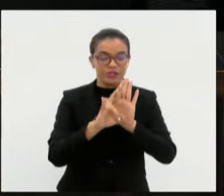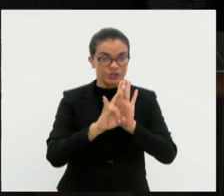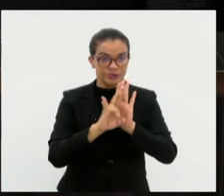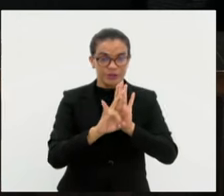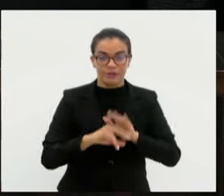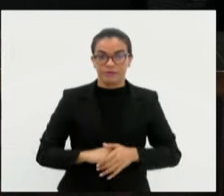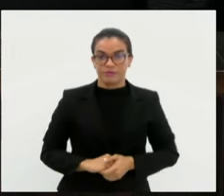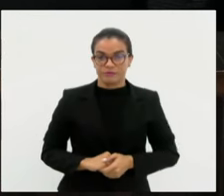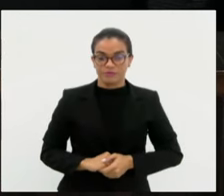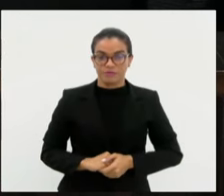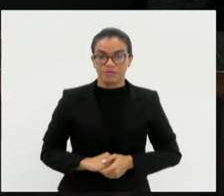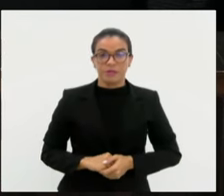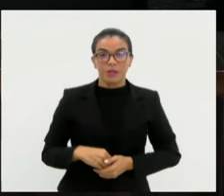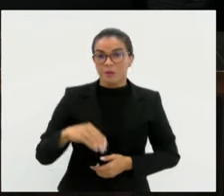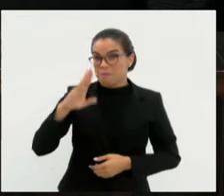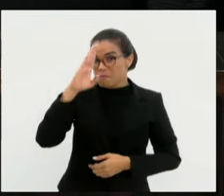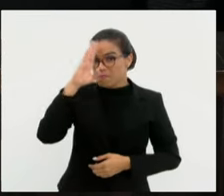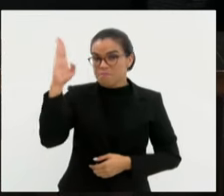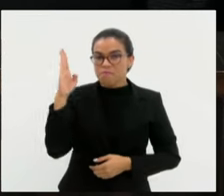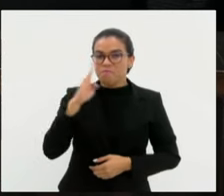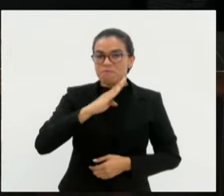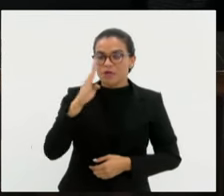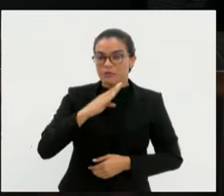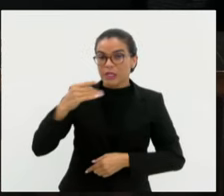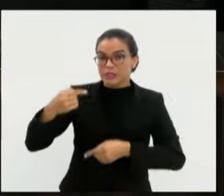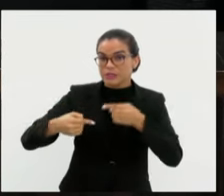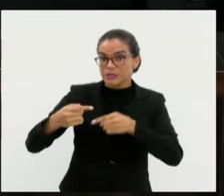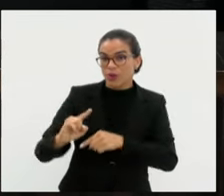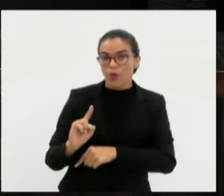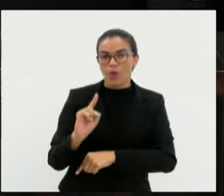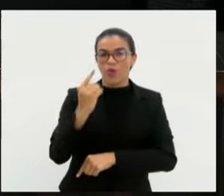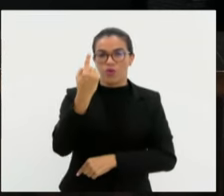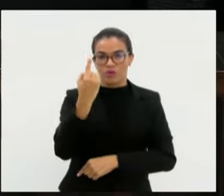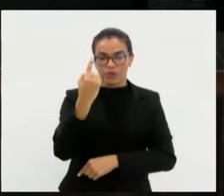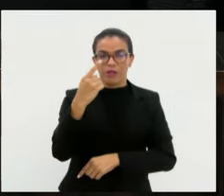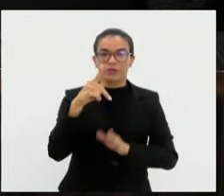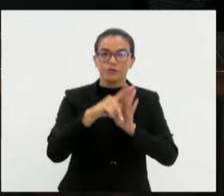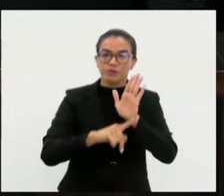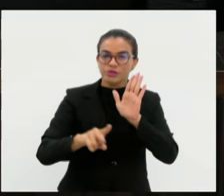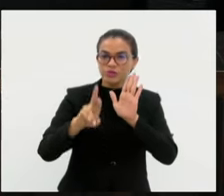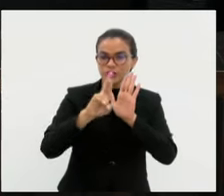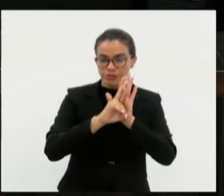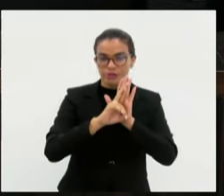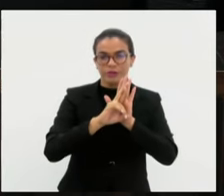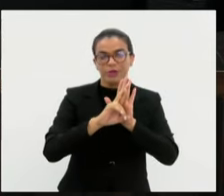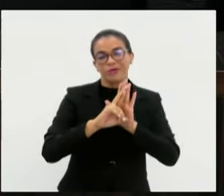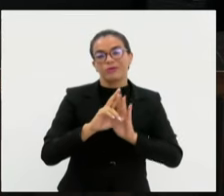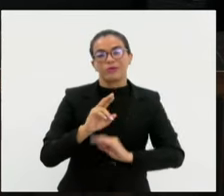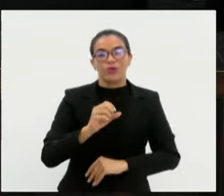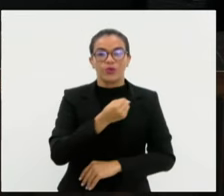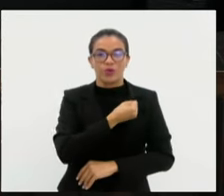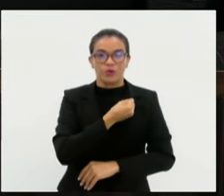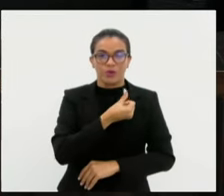Anuncia-se em regime de prioridade a discussão única do projeto de resolução número